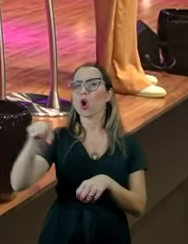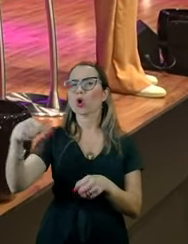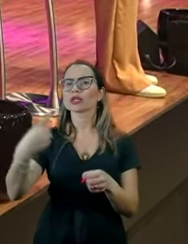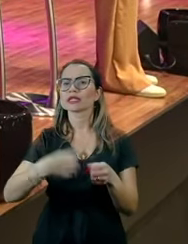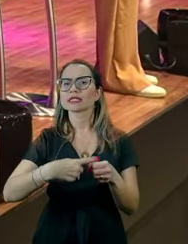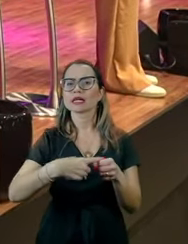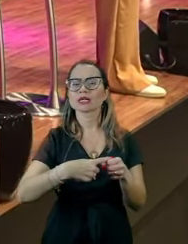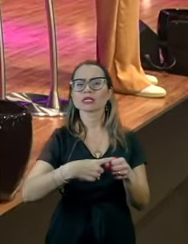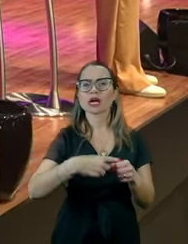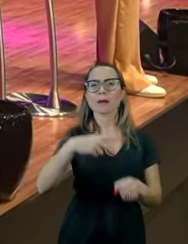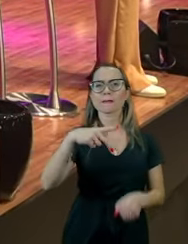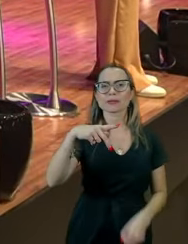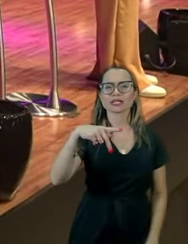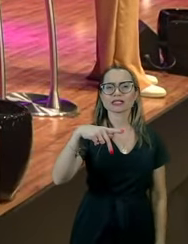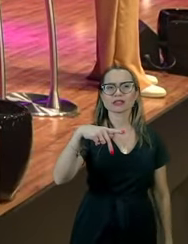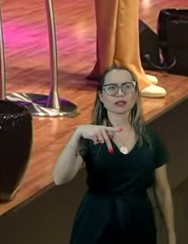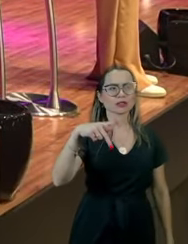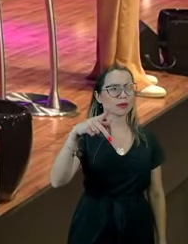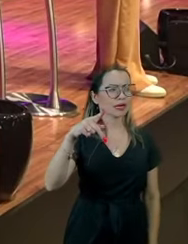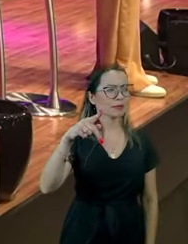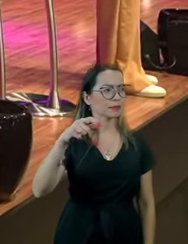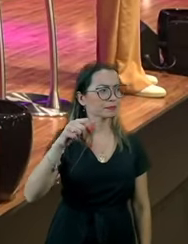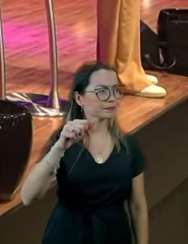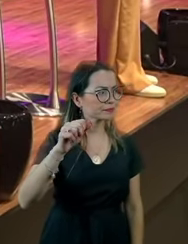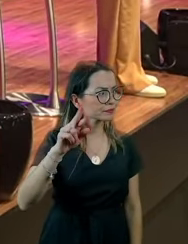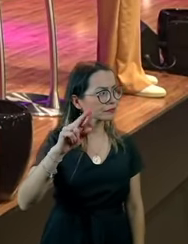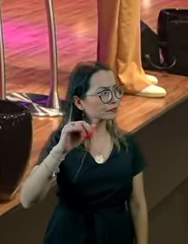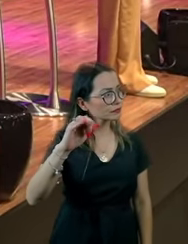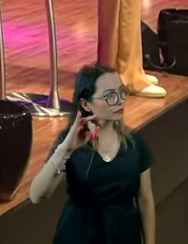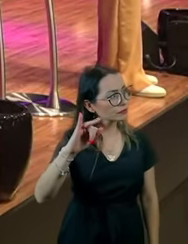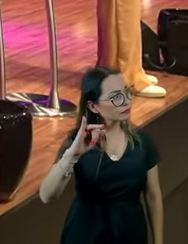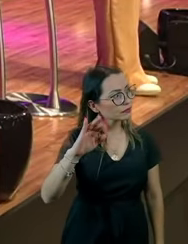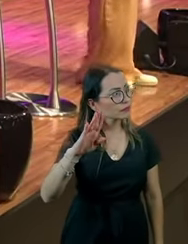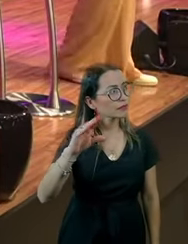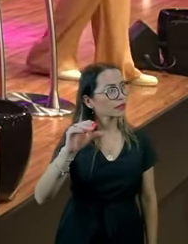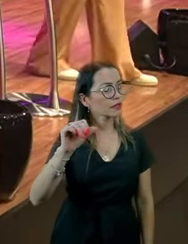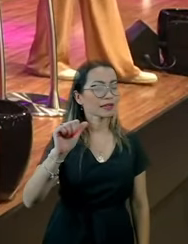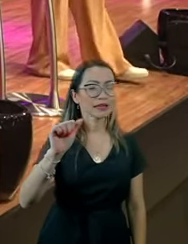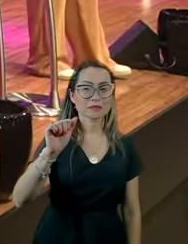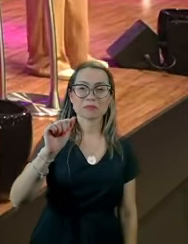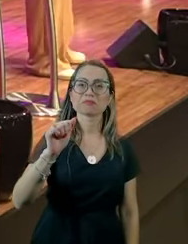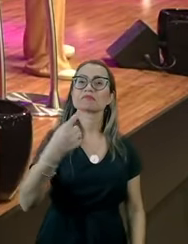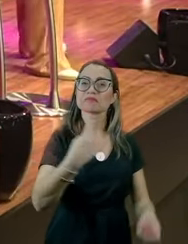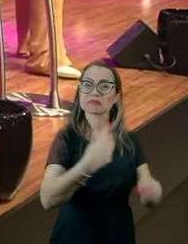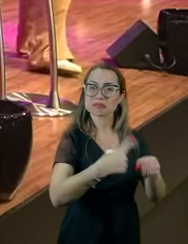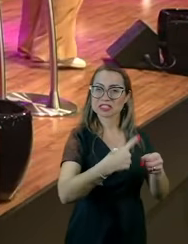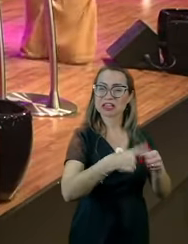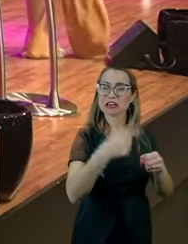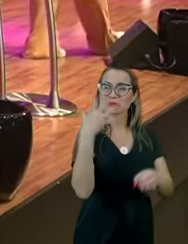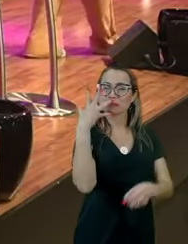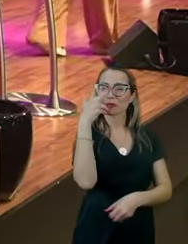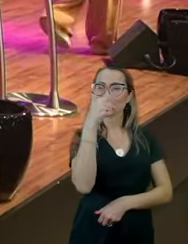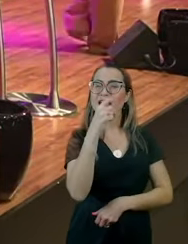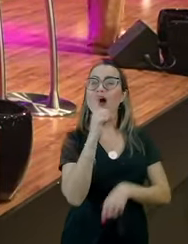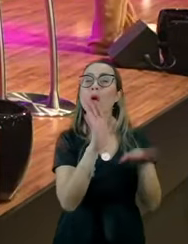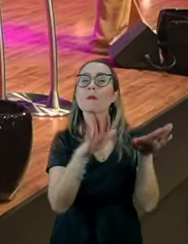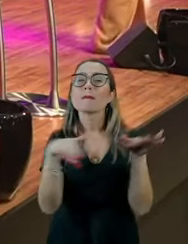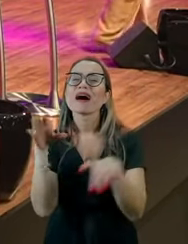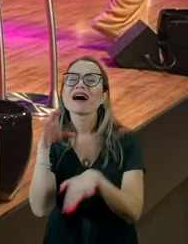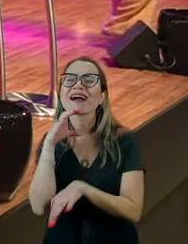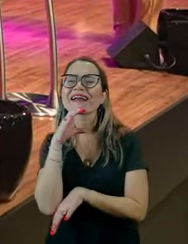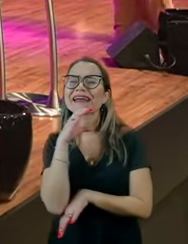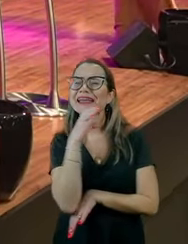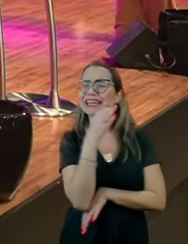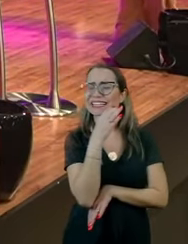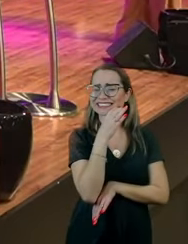Paraíba? Eita! Sejam bem-vindas em nome de Jesus, aquela terra linda. Do mar quentinho, das águas